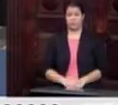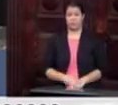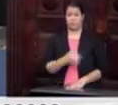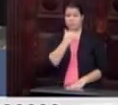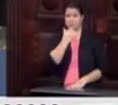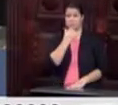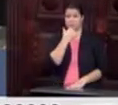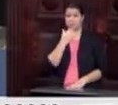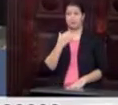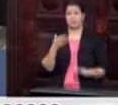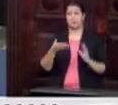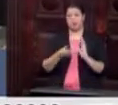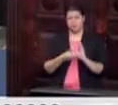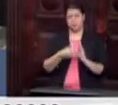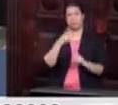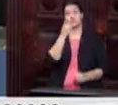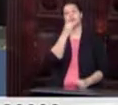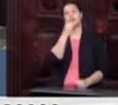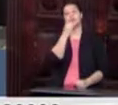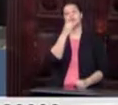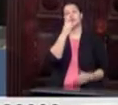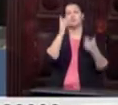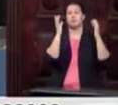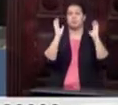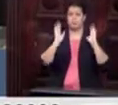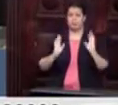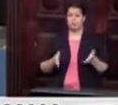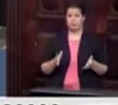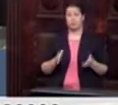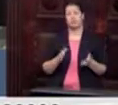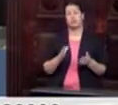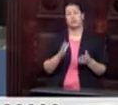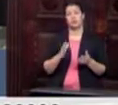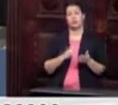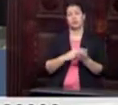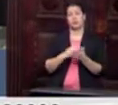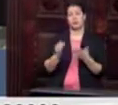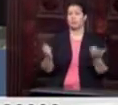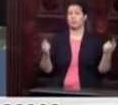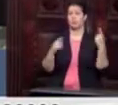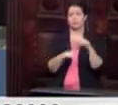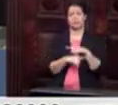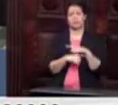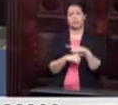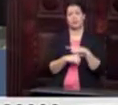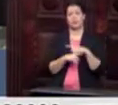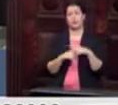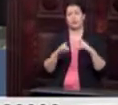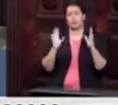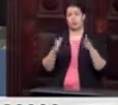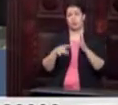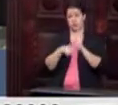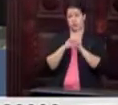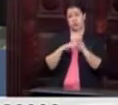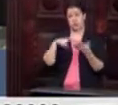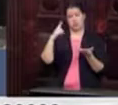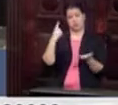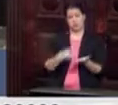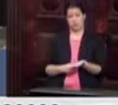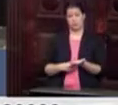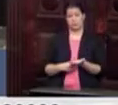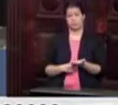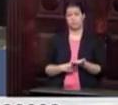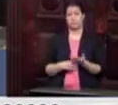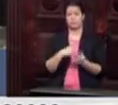Desculpe, na Câmara dos Deputados, vai de contrário ao que foi comprometido e compromissado